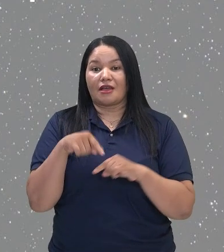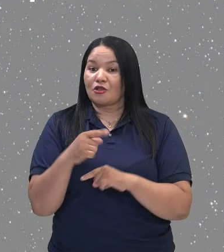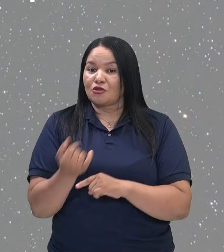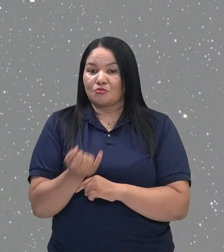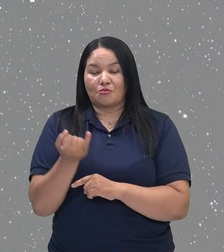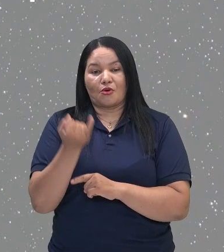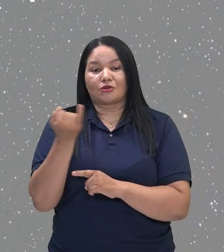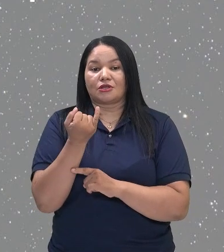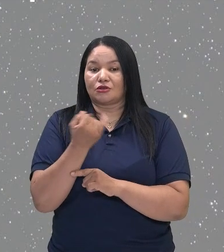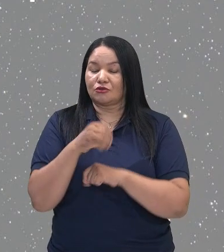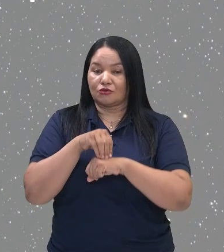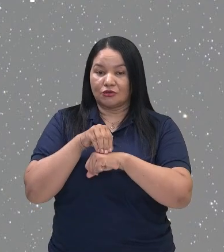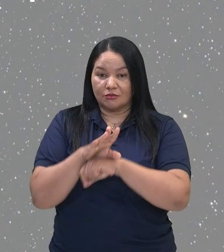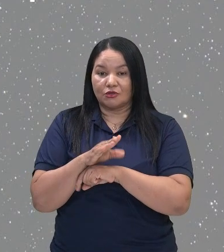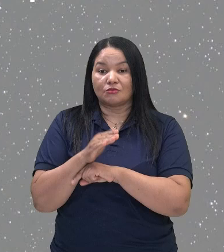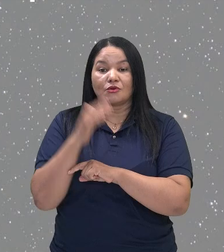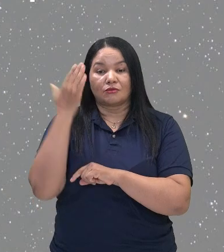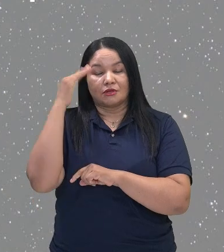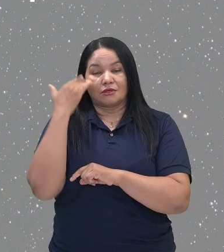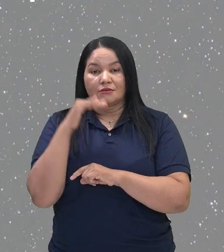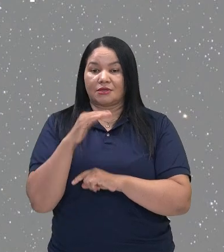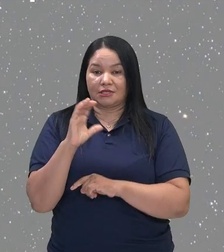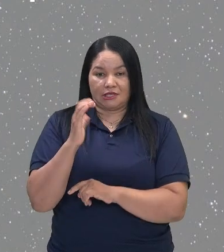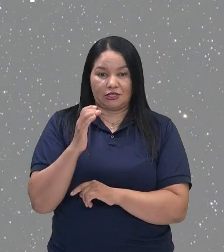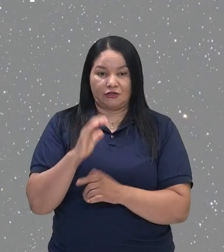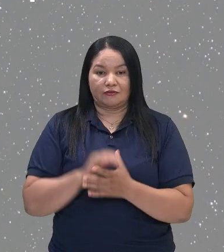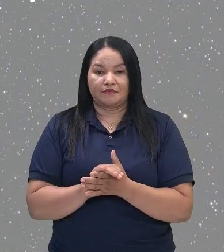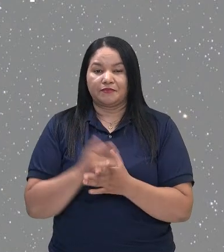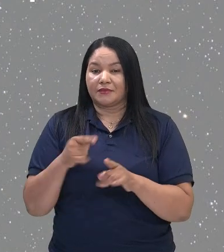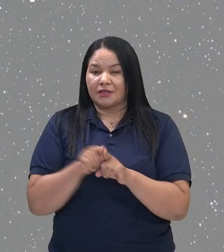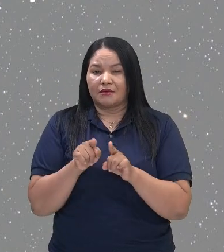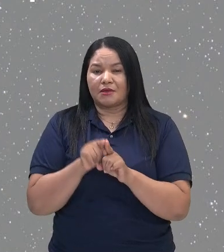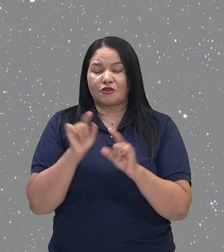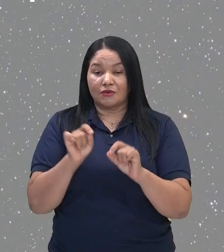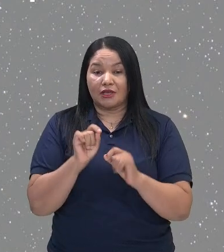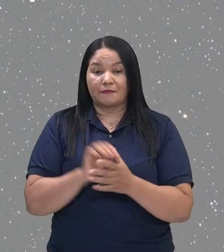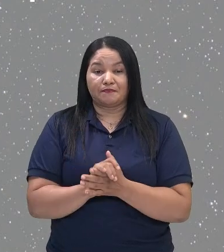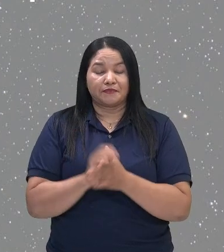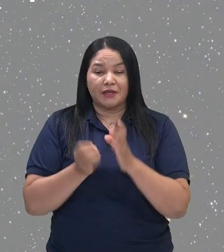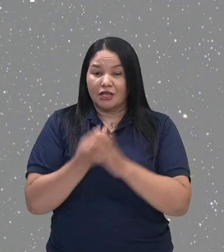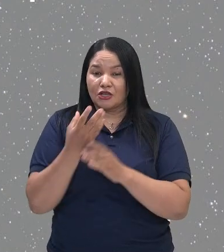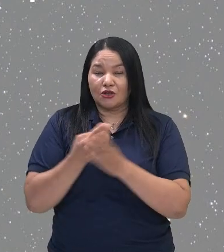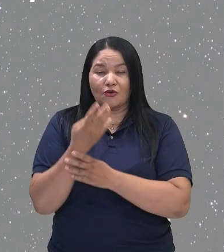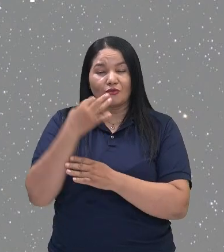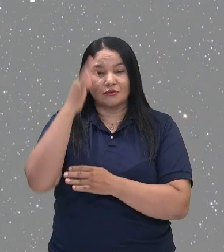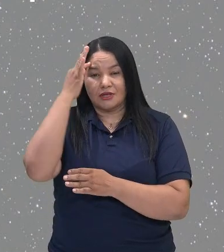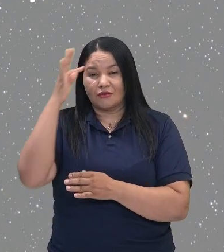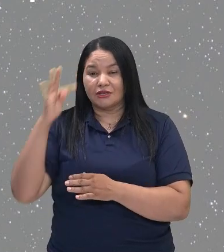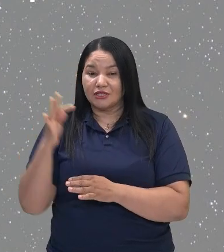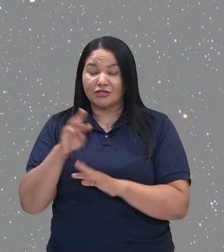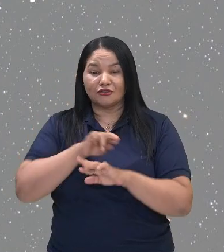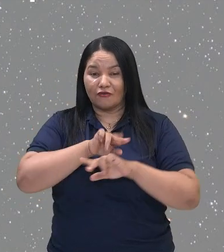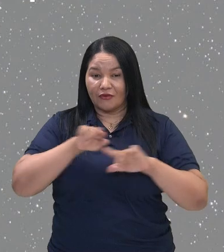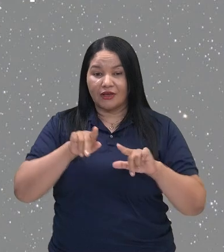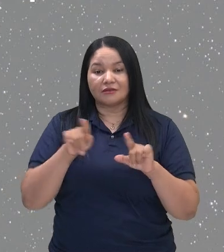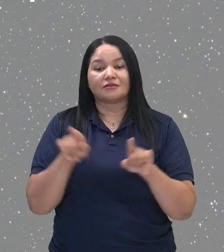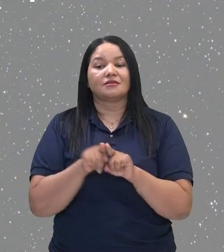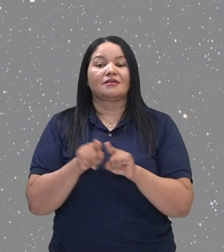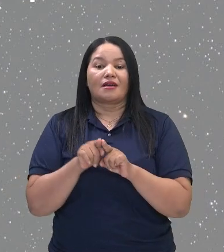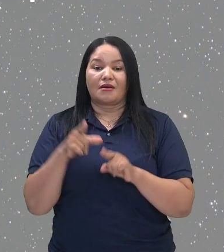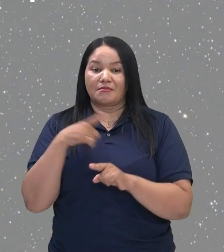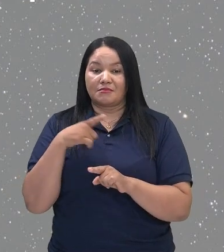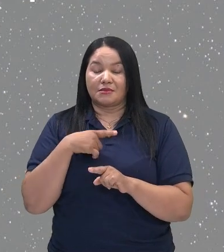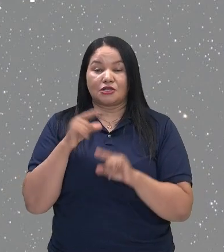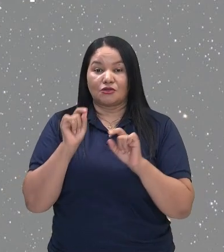importante contribuição para a compreensão científica. Afinal, dali surgiram muitas outras teorias. Então, existe aqui também a questão